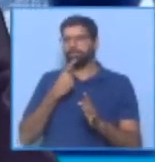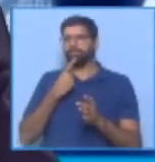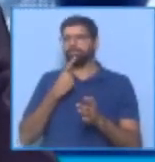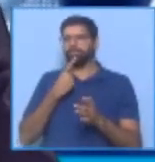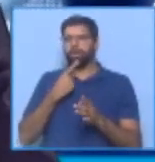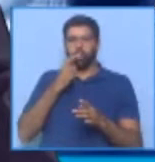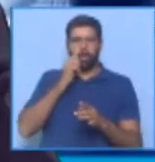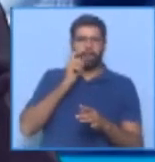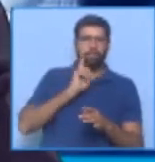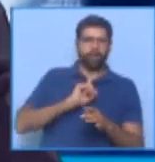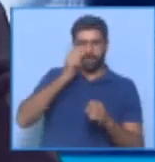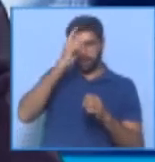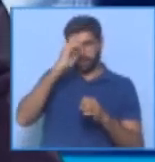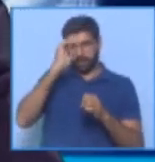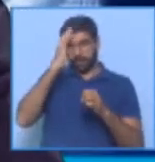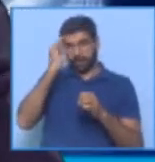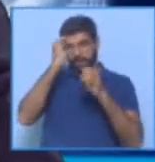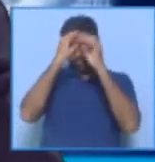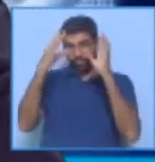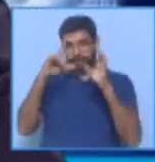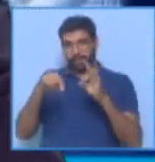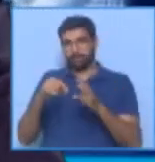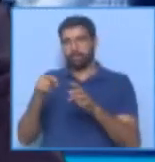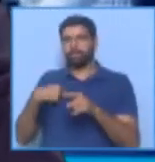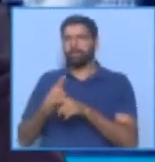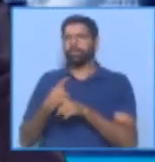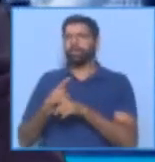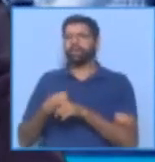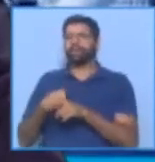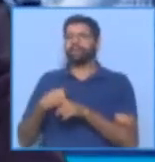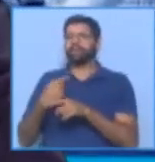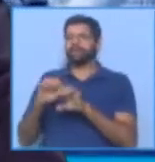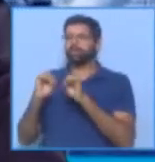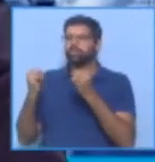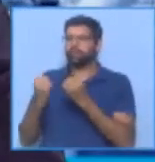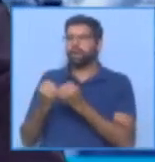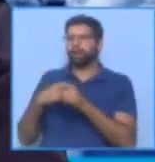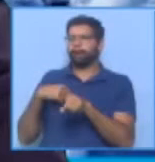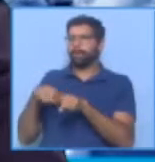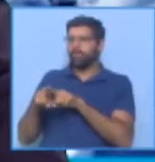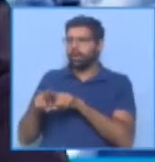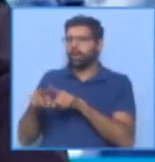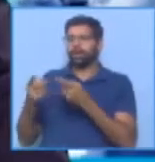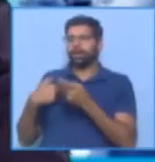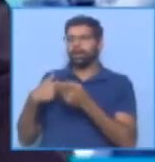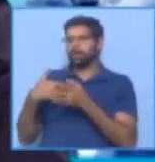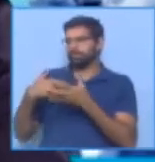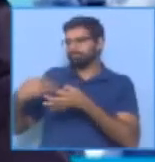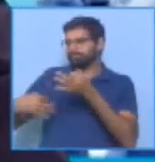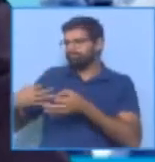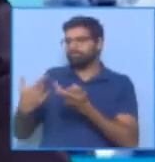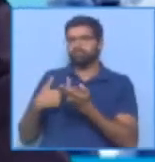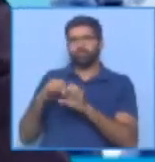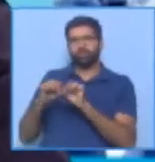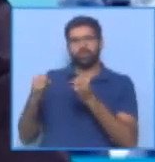o género enquanto ideologia e enquanto instrumento conceptual de análise sociológica, política, jurídica